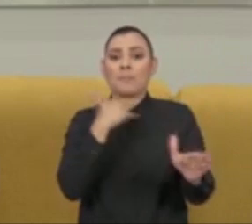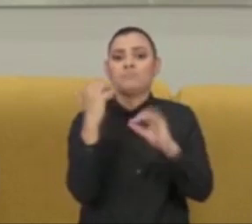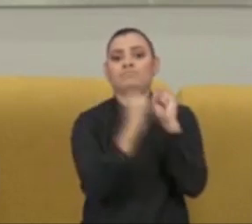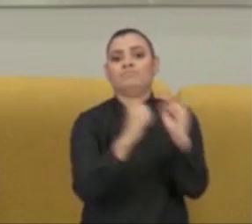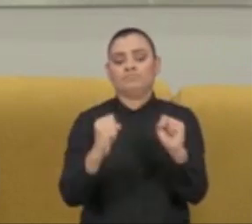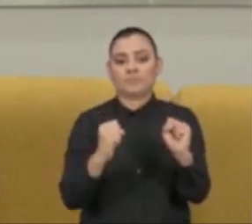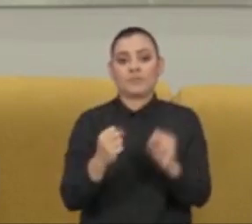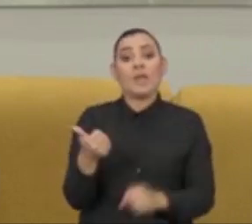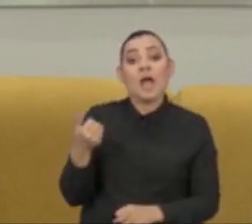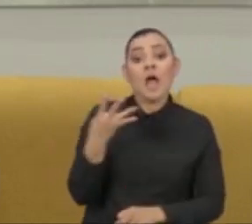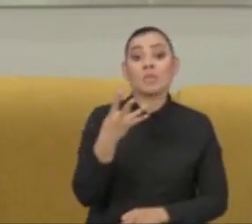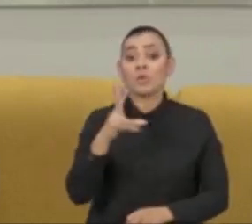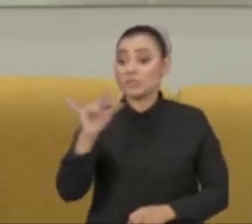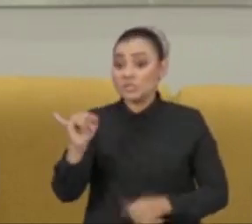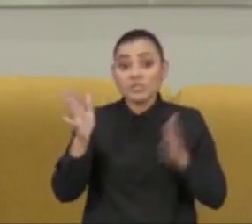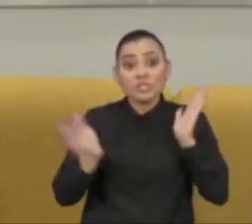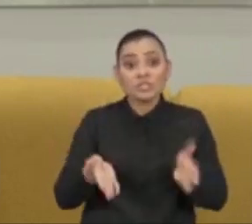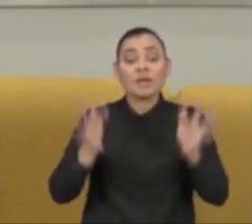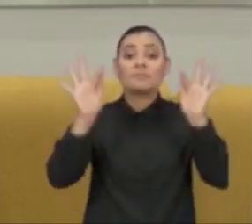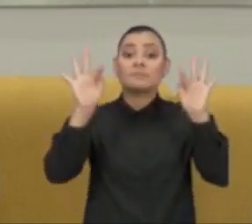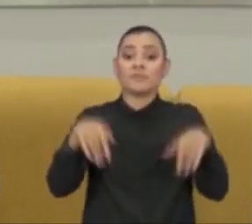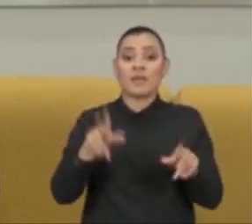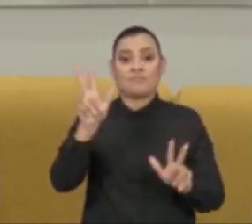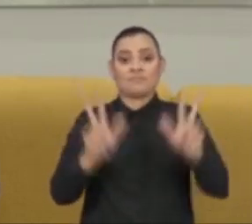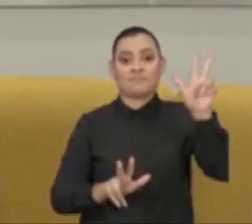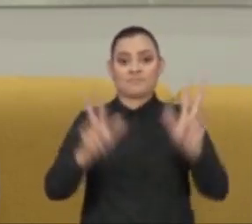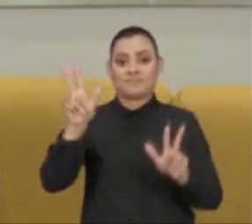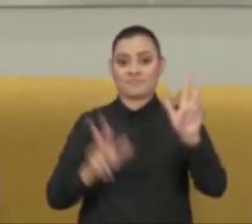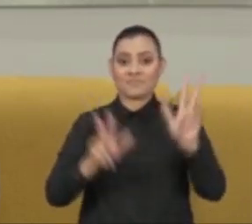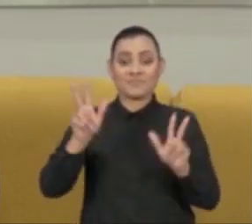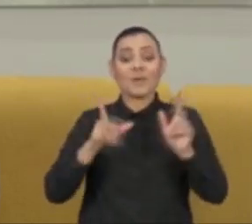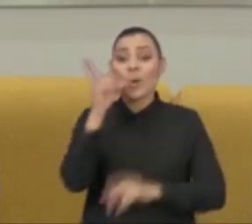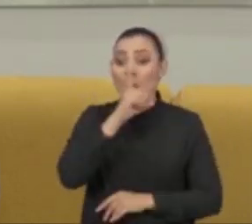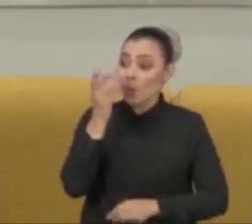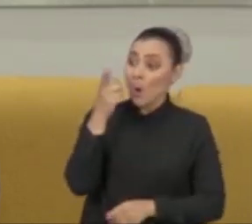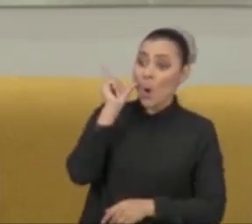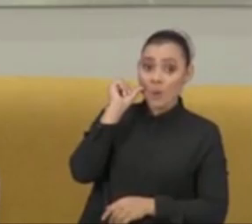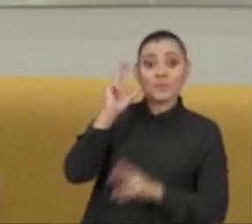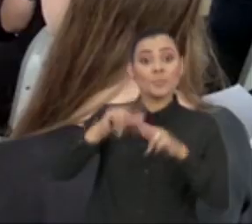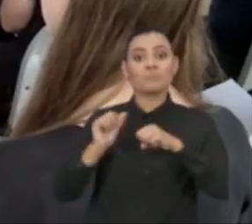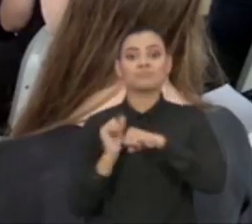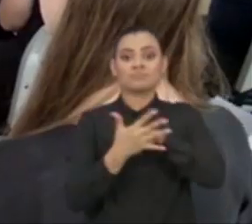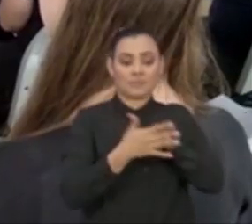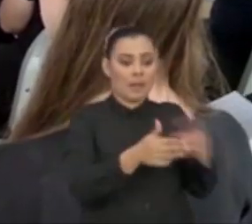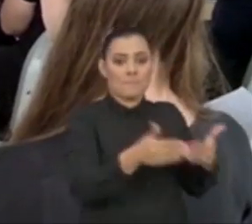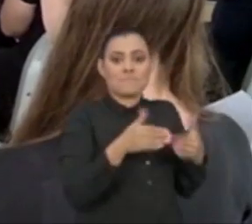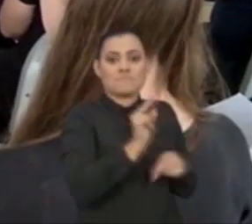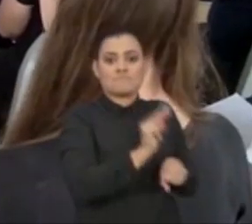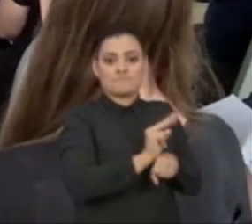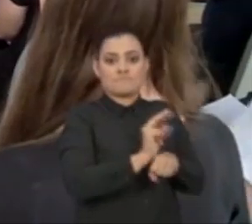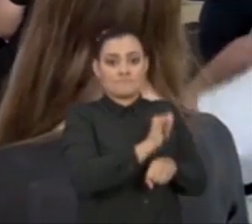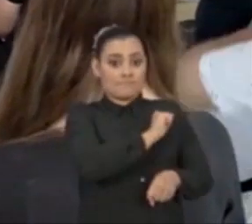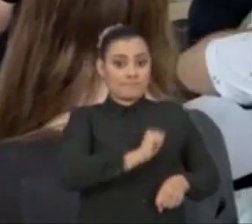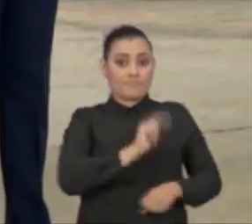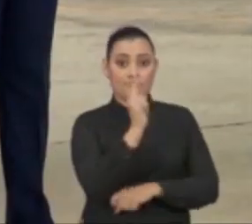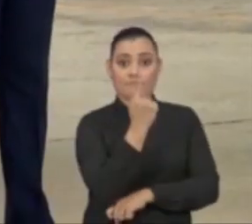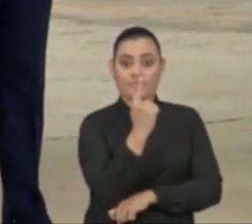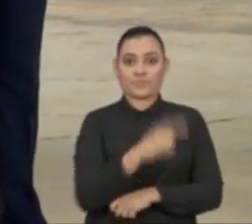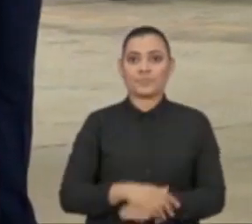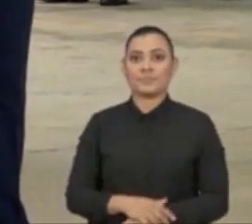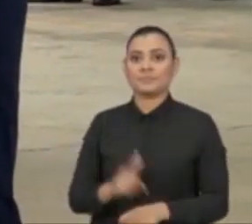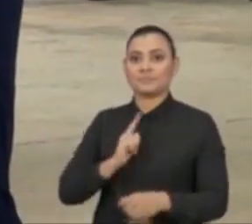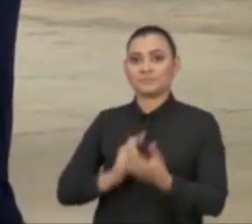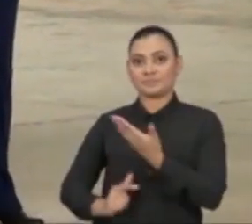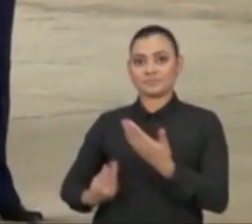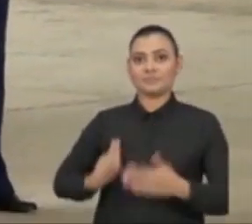dias, terminou nesse domingo de carnaval a quarentena de brasileiros por causa do coronavírus. Uma cerimônia que contou com a